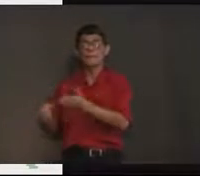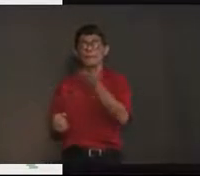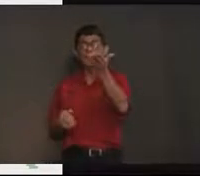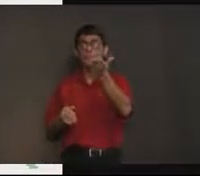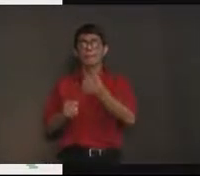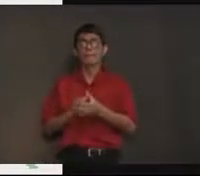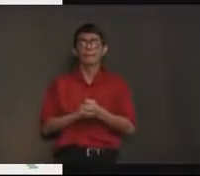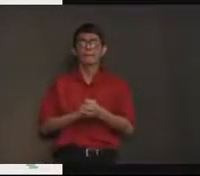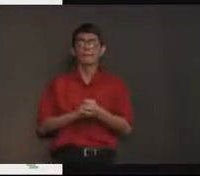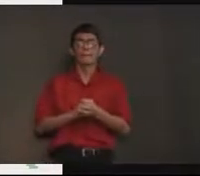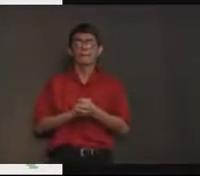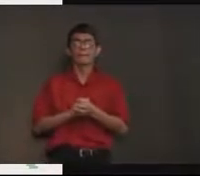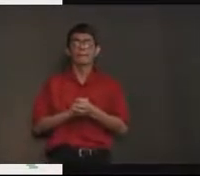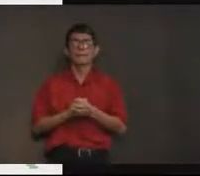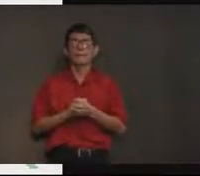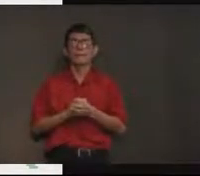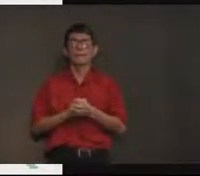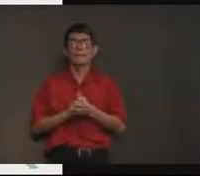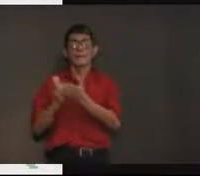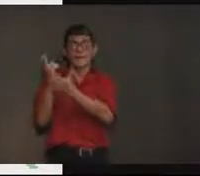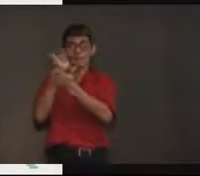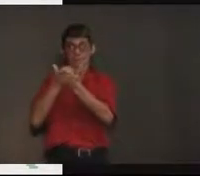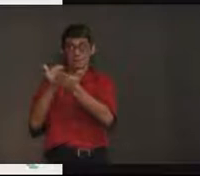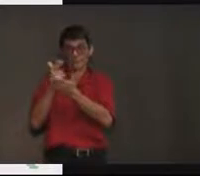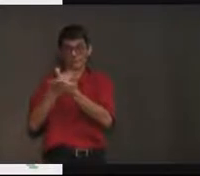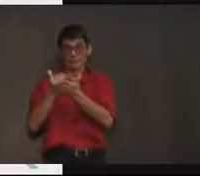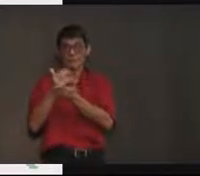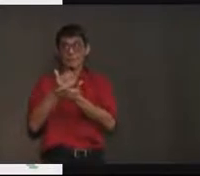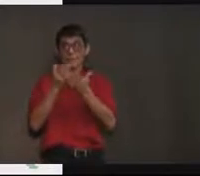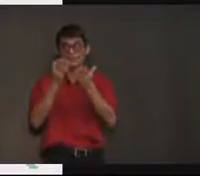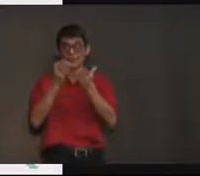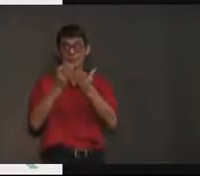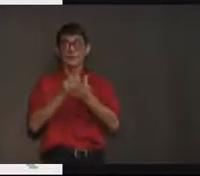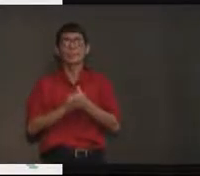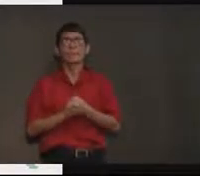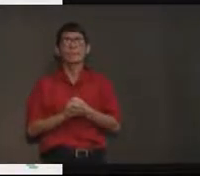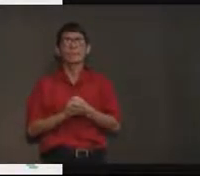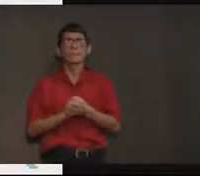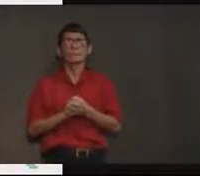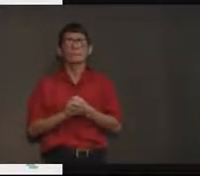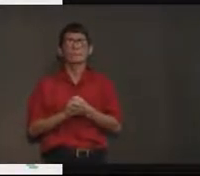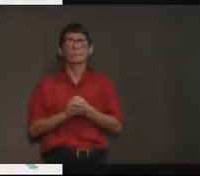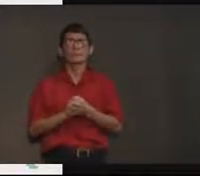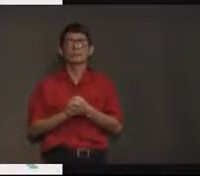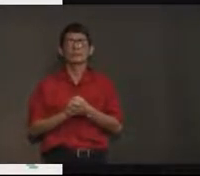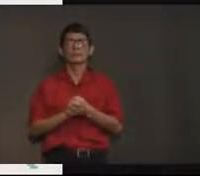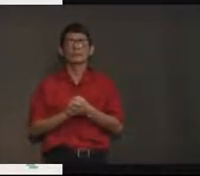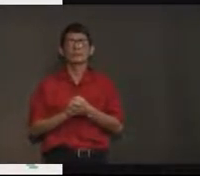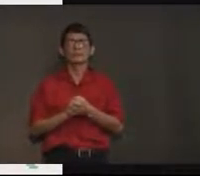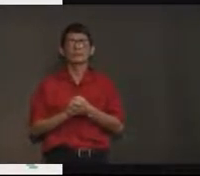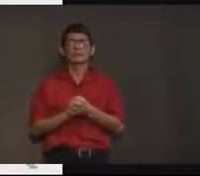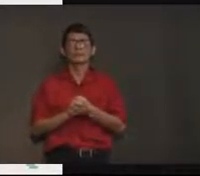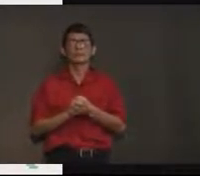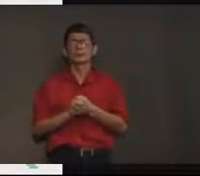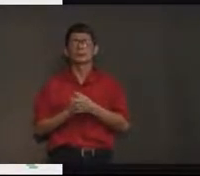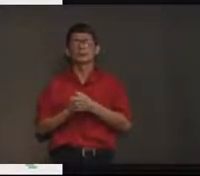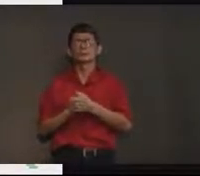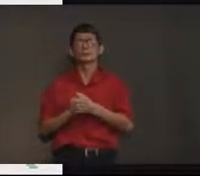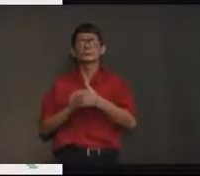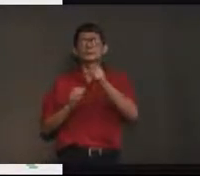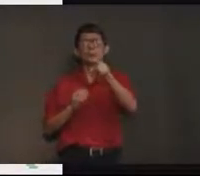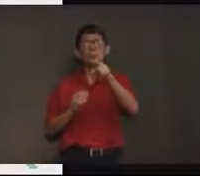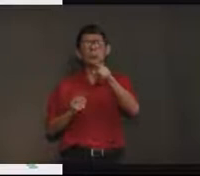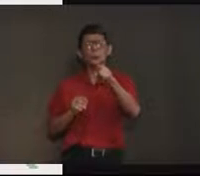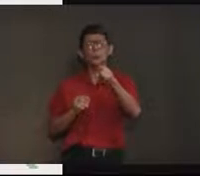um primeiro dele figura bacana que eu acho que apresenta bem o que eu tô falando é